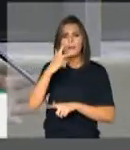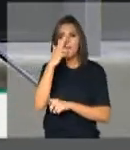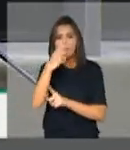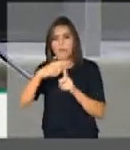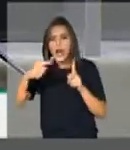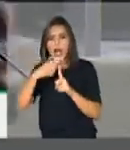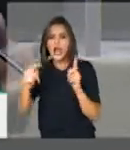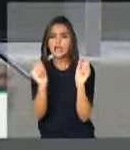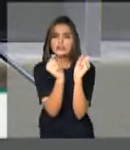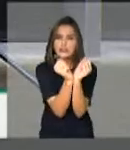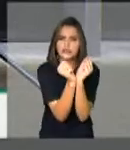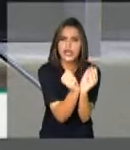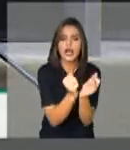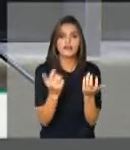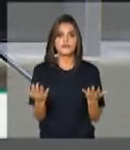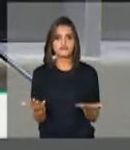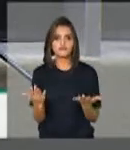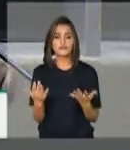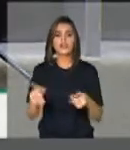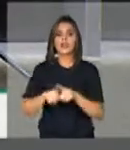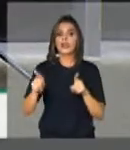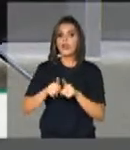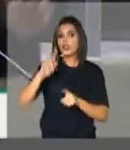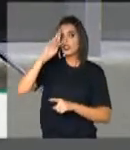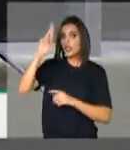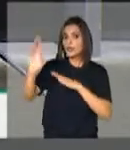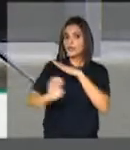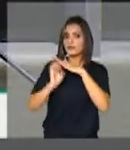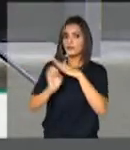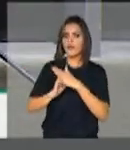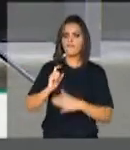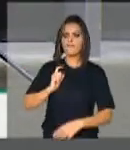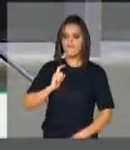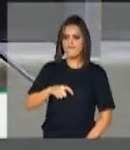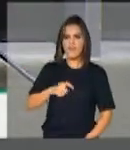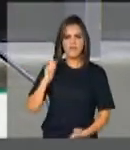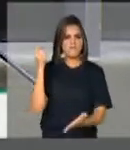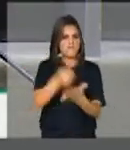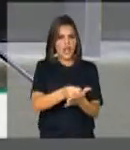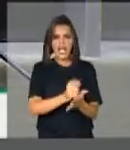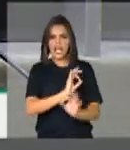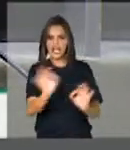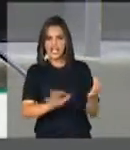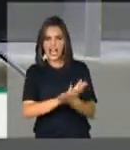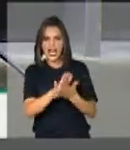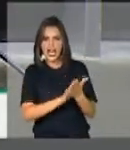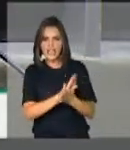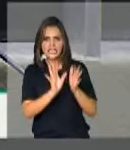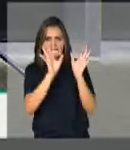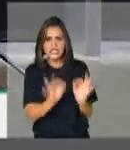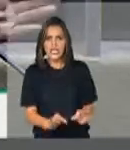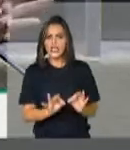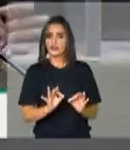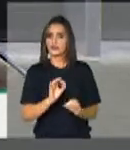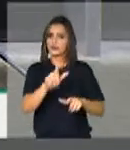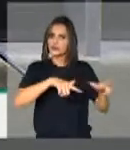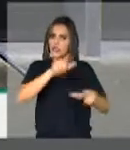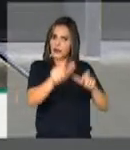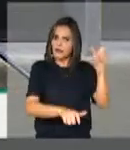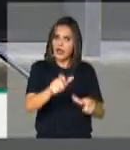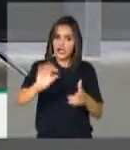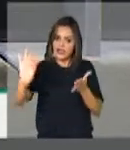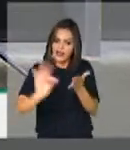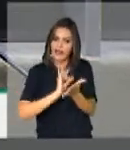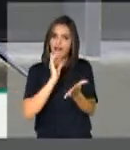ou empresários de má fé, que não pagam os direitos dos trabalhadores, não lhes assinam as carteiras, recorríamos